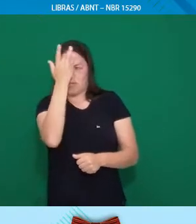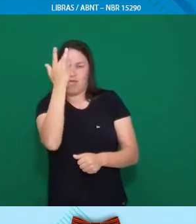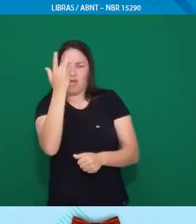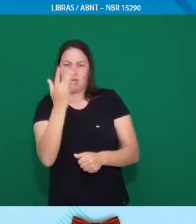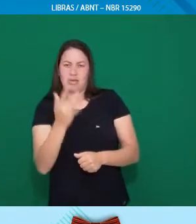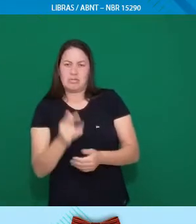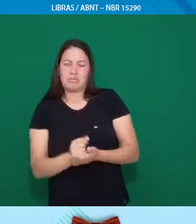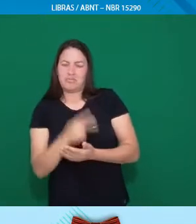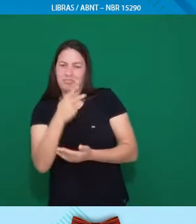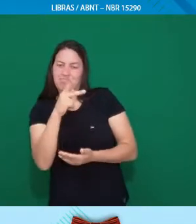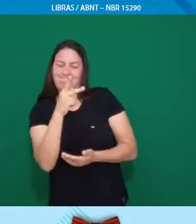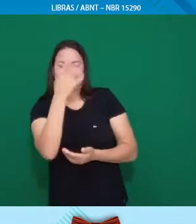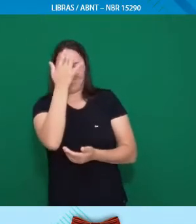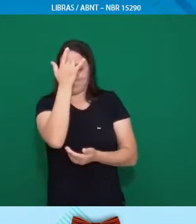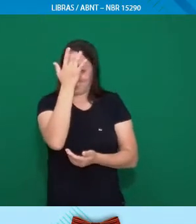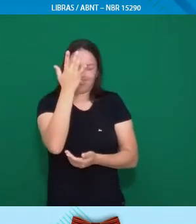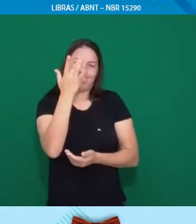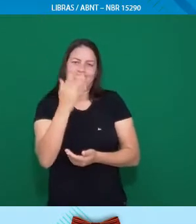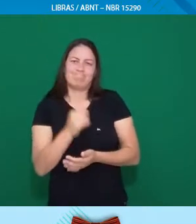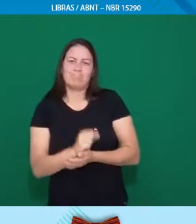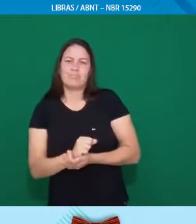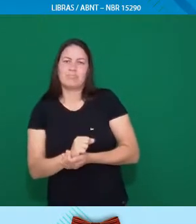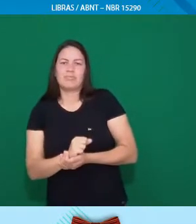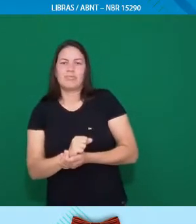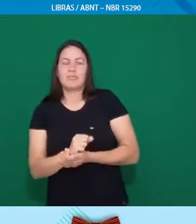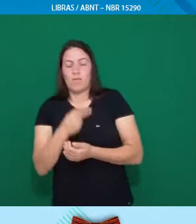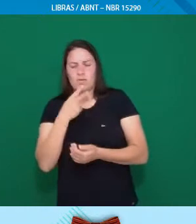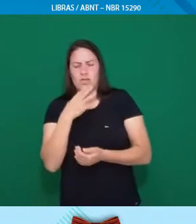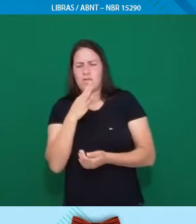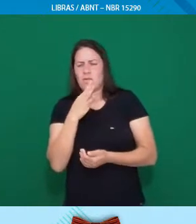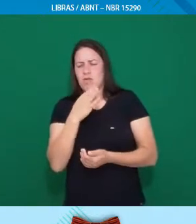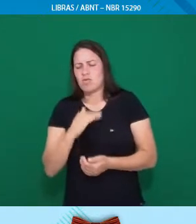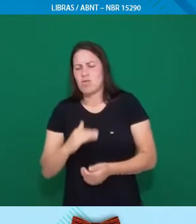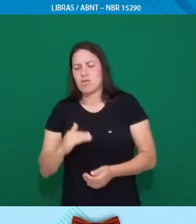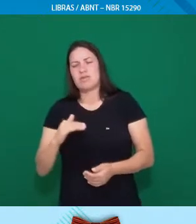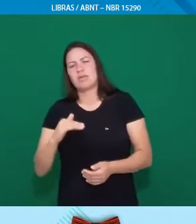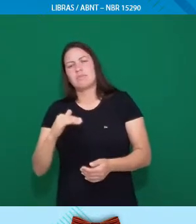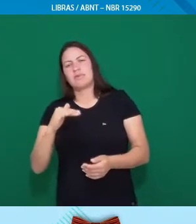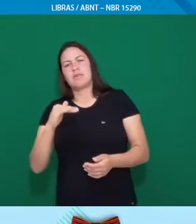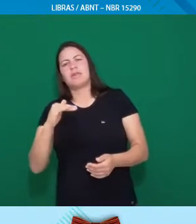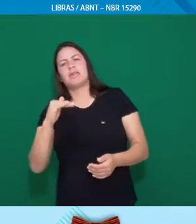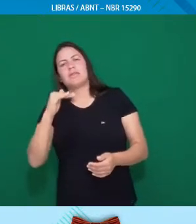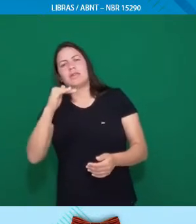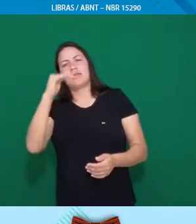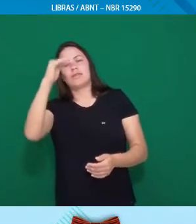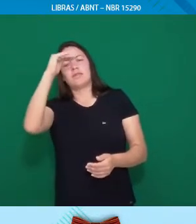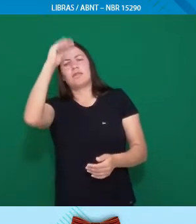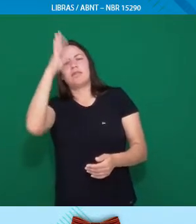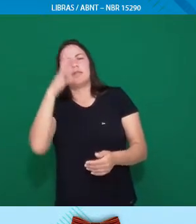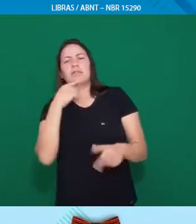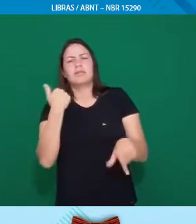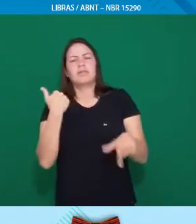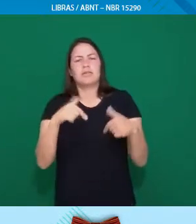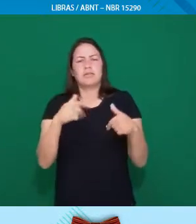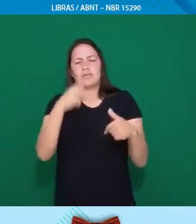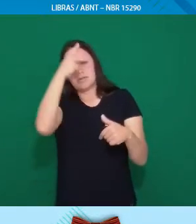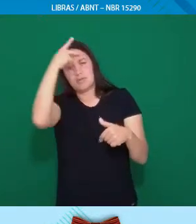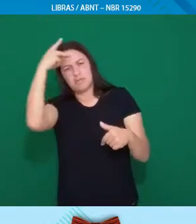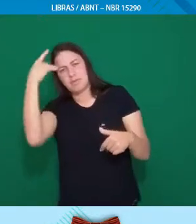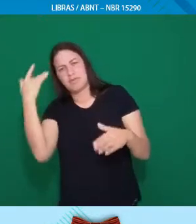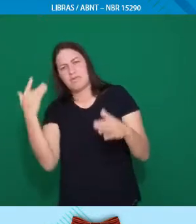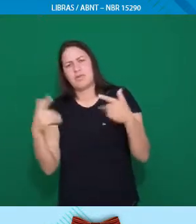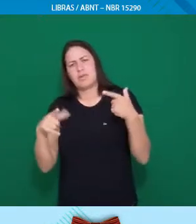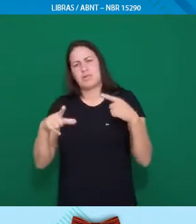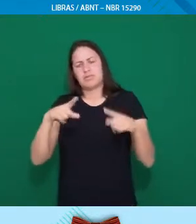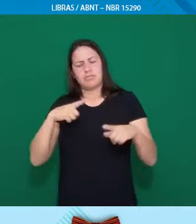muito fácil né falar de você é fácil eu você me viu crescer né e eu tenho trabalho você tem um admirador